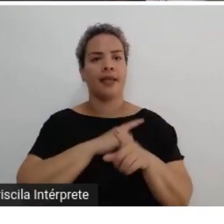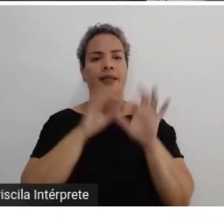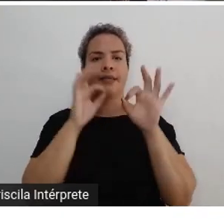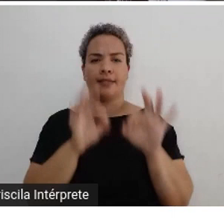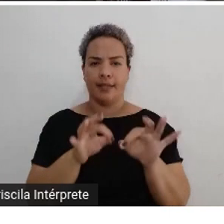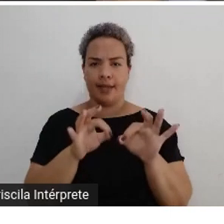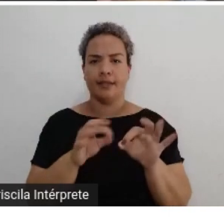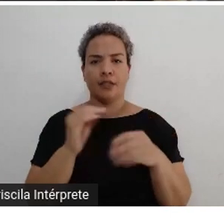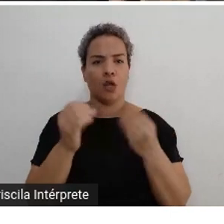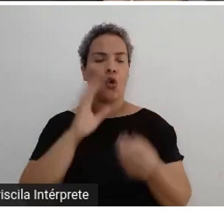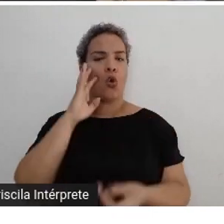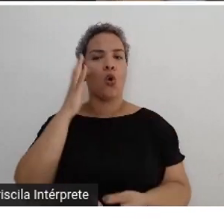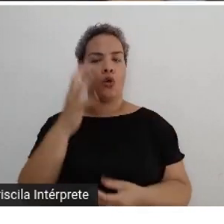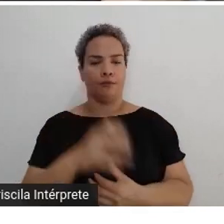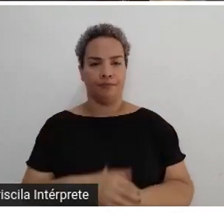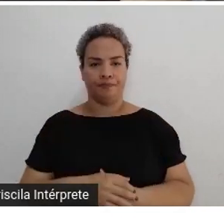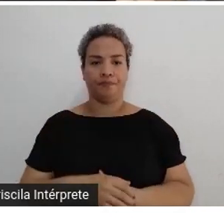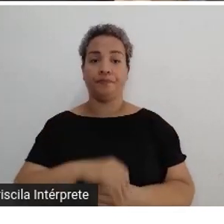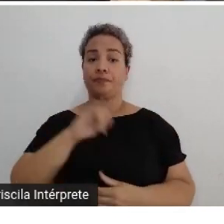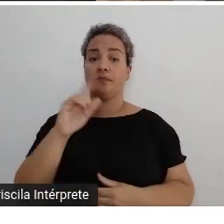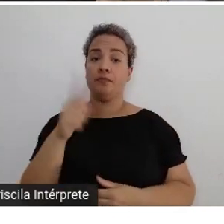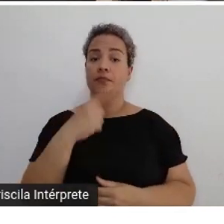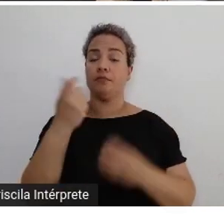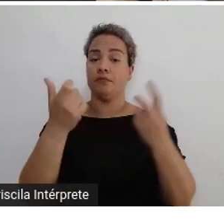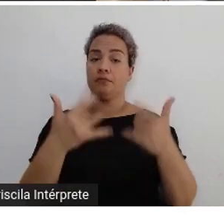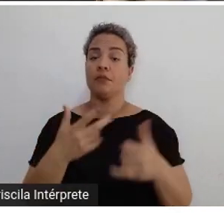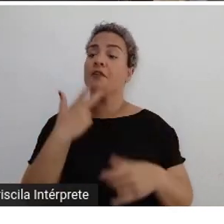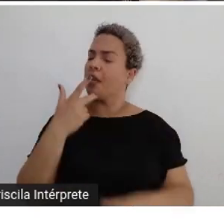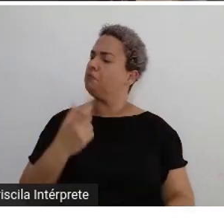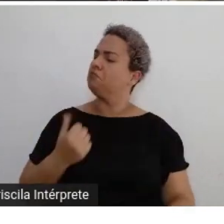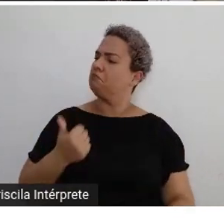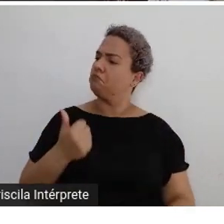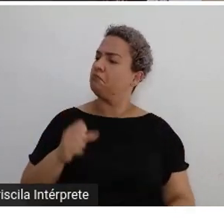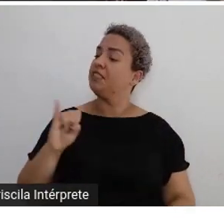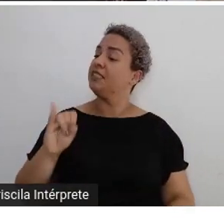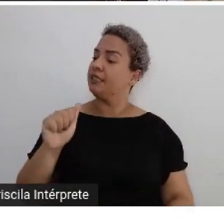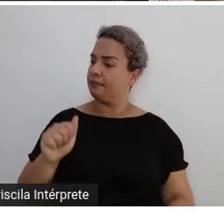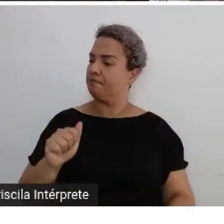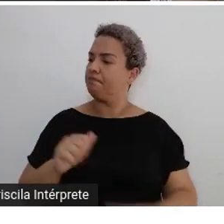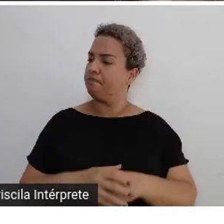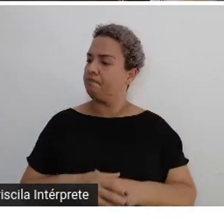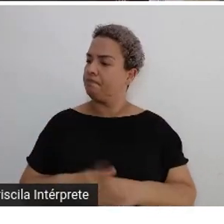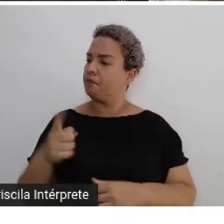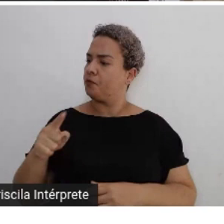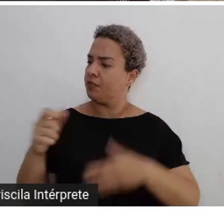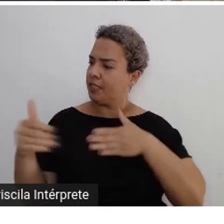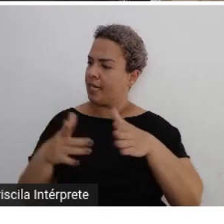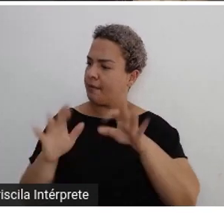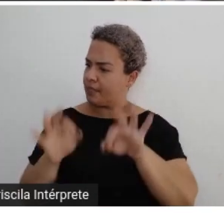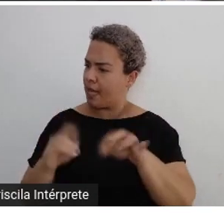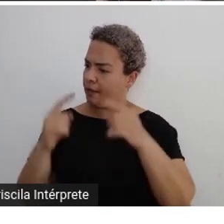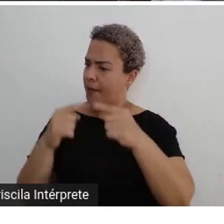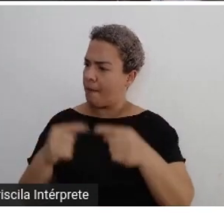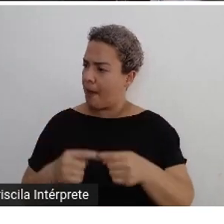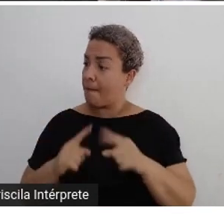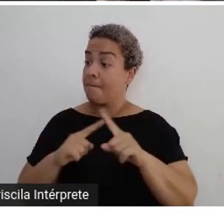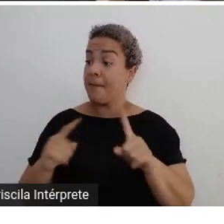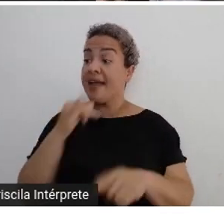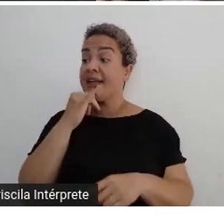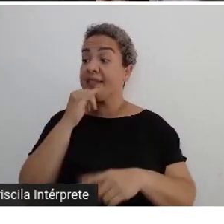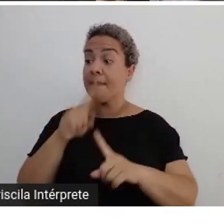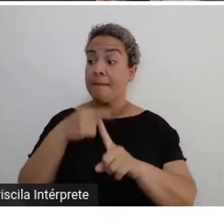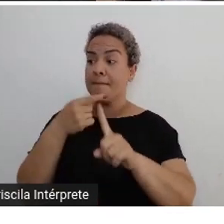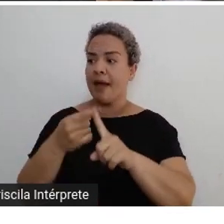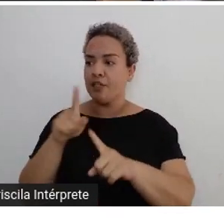tomada de decisão. É como se a gente falasse assim: legal, IA, você está no caminho certo. Eu vou te dar mais exemplos para que você fique